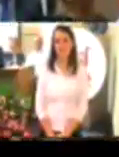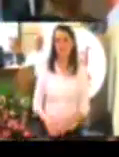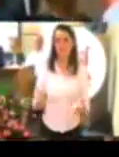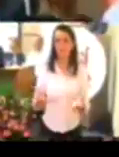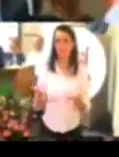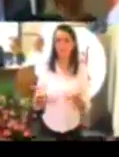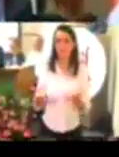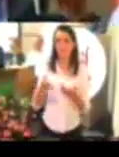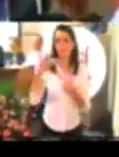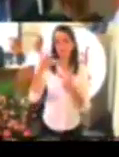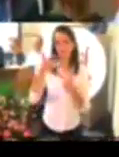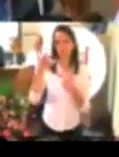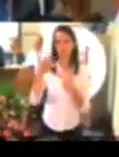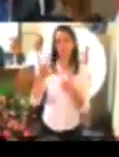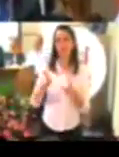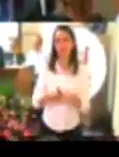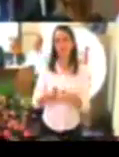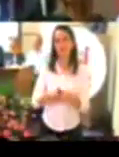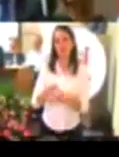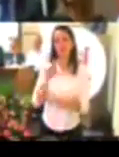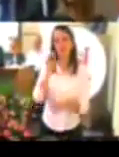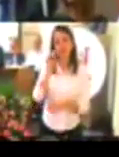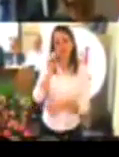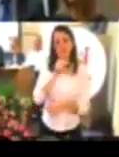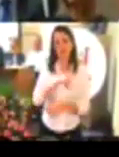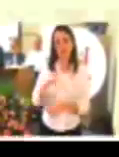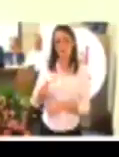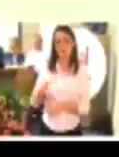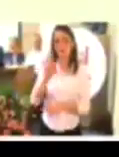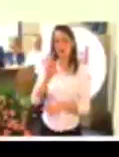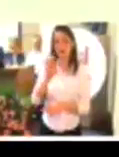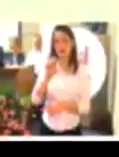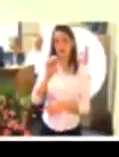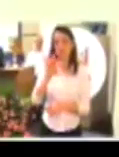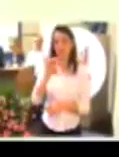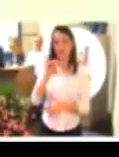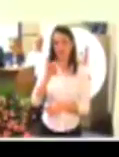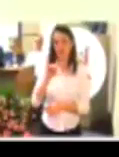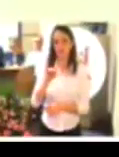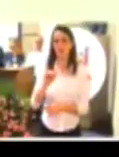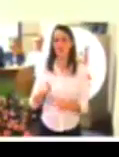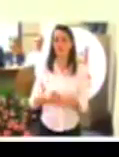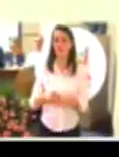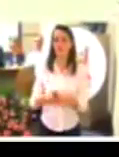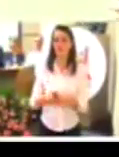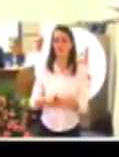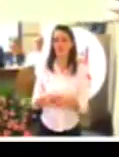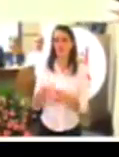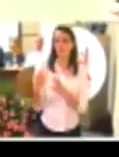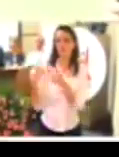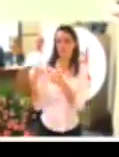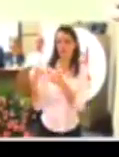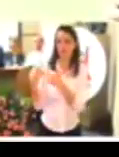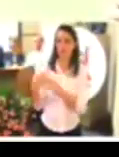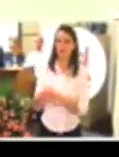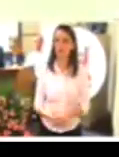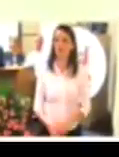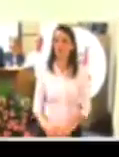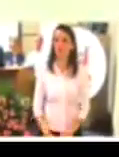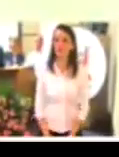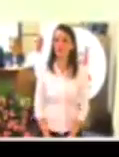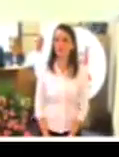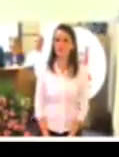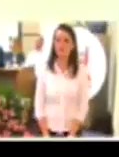Fará seu pronunciamento neste momento a presidente da Câmara de Vereadores de Criciúma, presidente desta sessão, vereadora